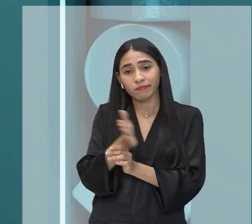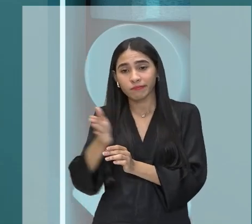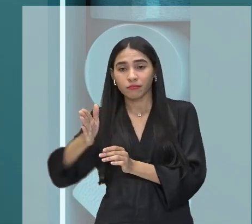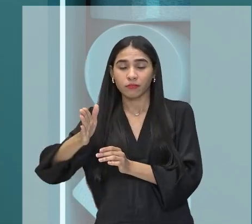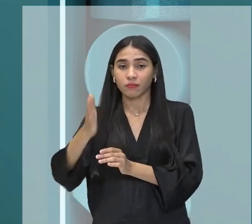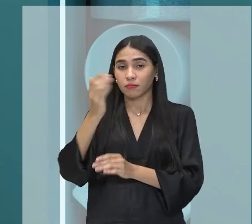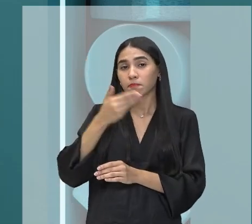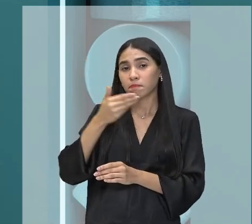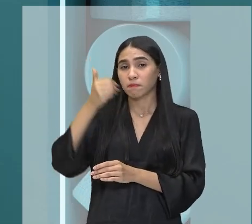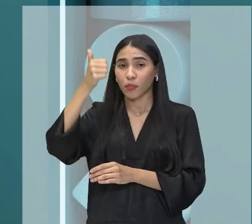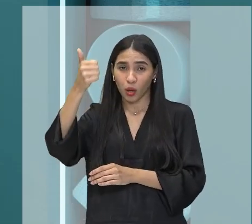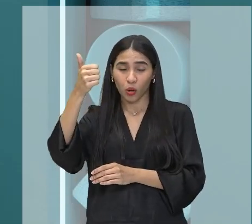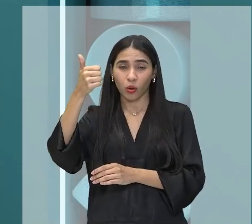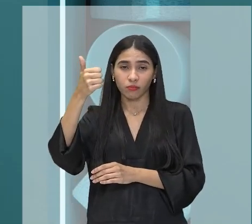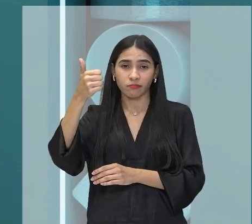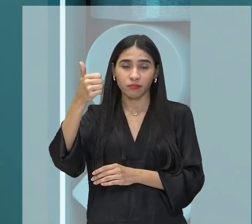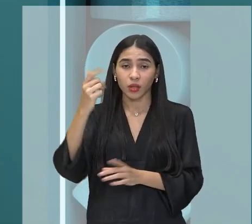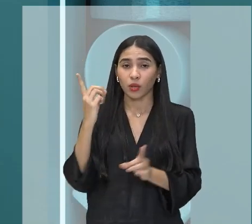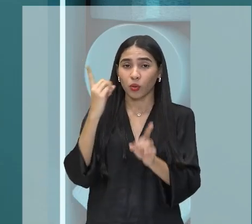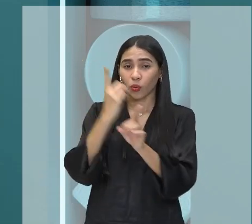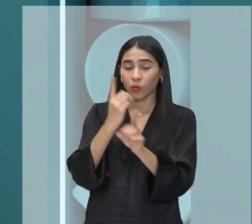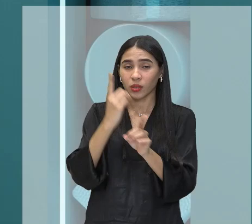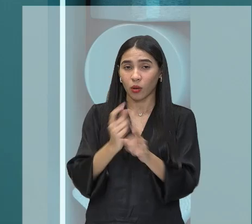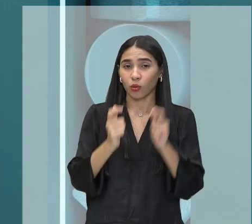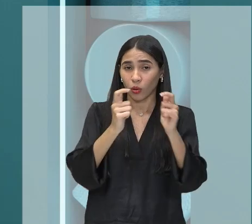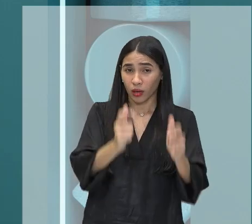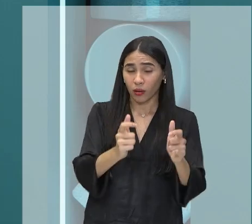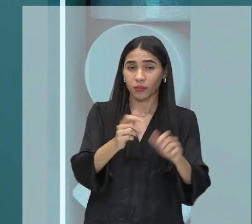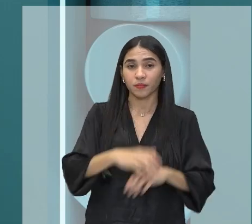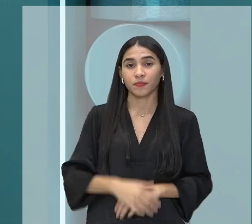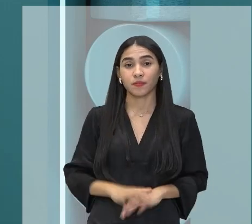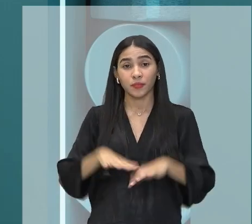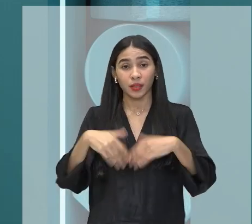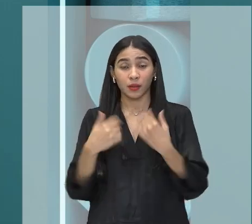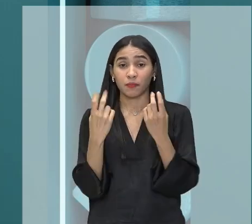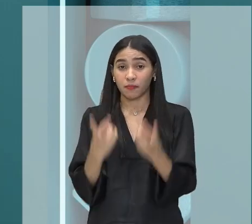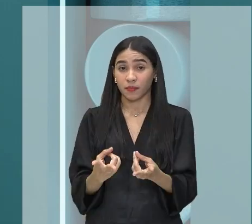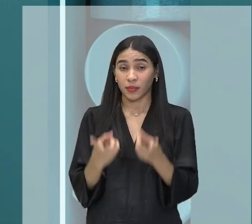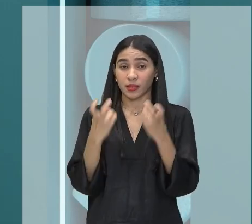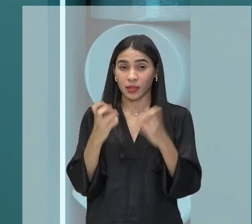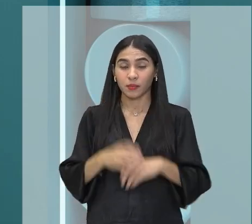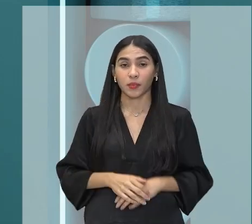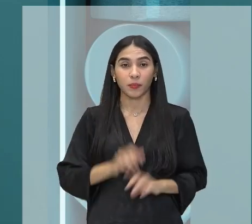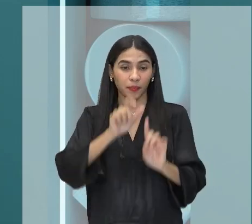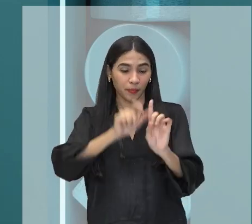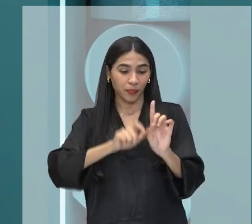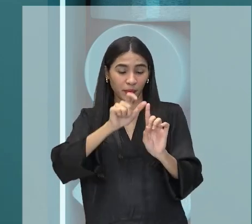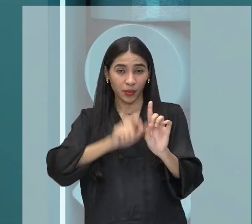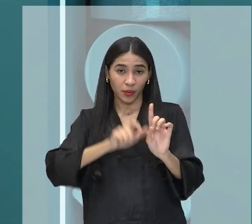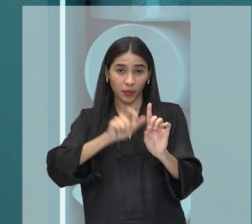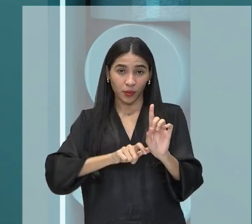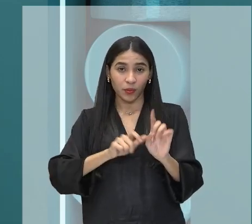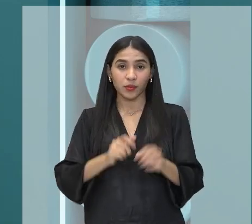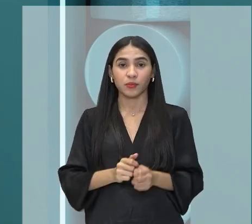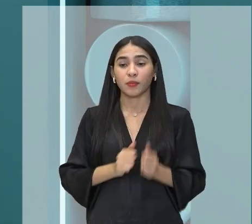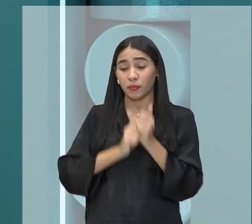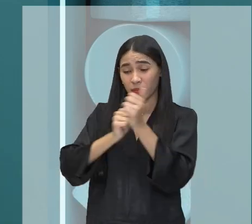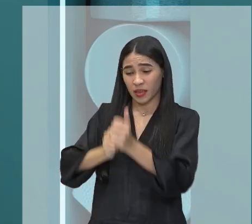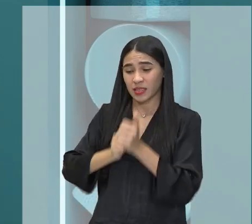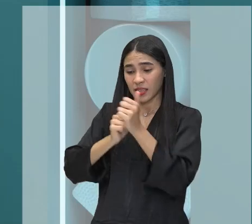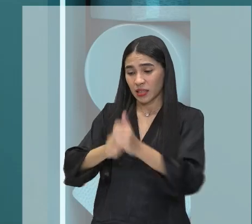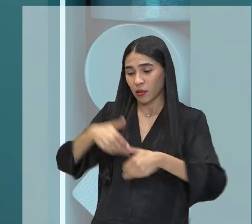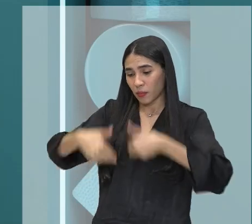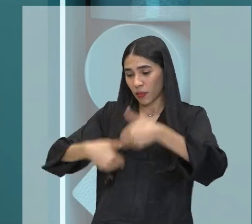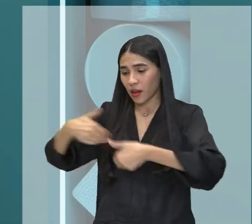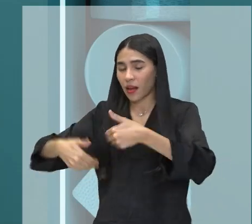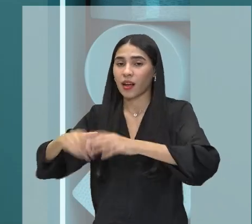mais curto e mais fácil para chegar até o seu local. E observem que o nosso personagem foi perseguido pelo Curupira e acabou